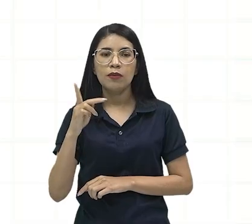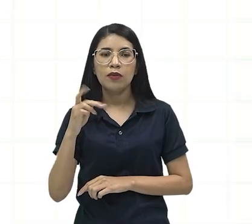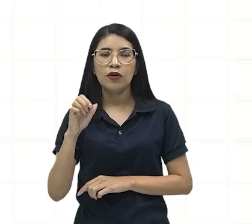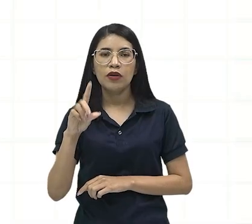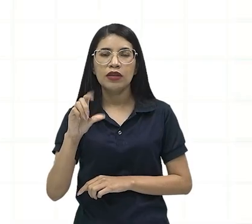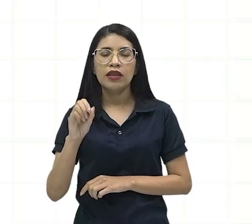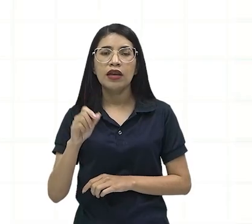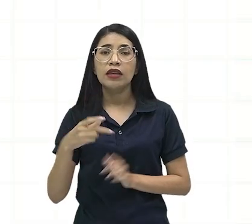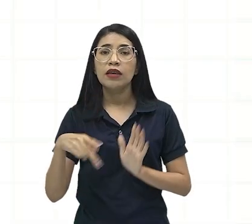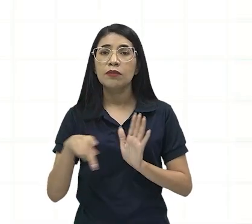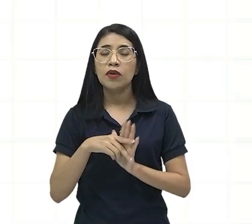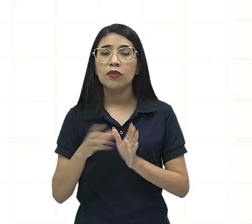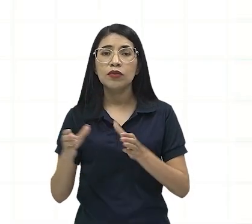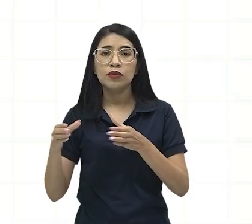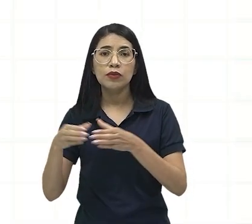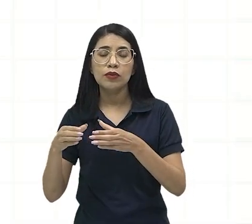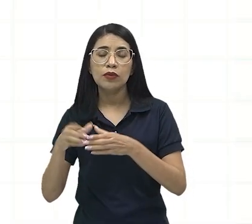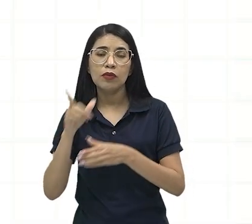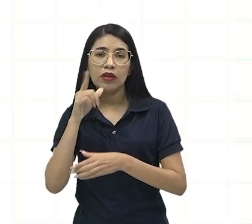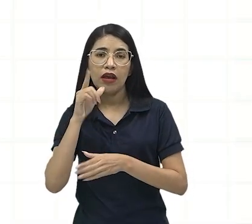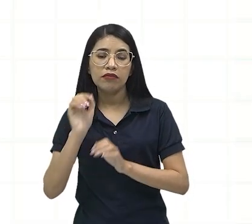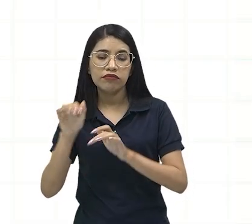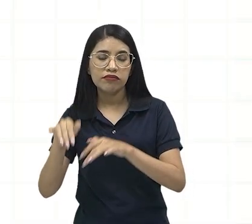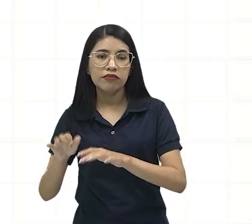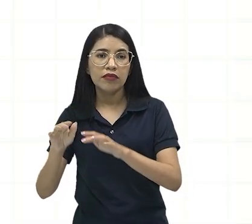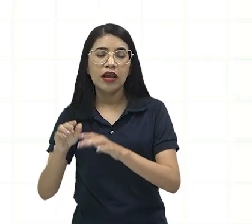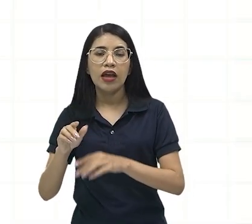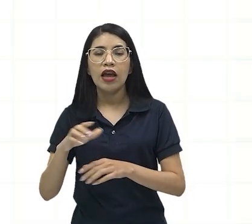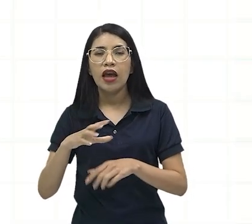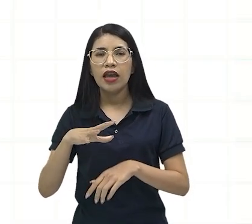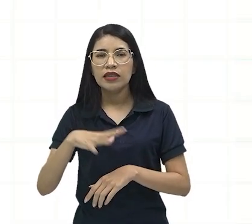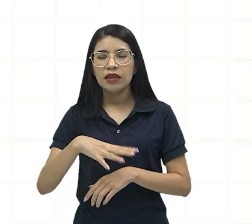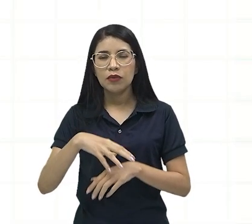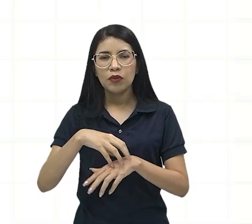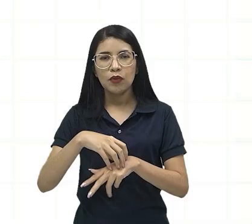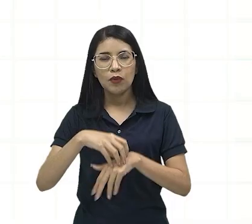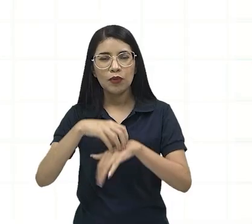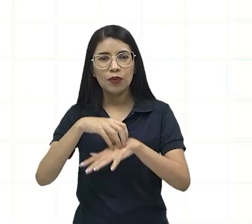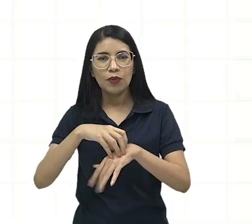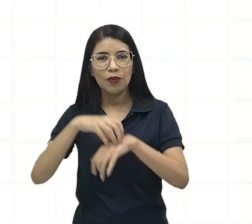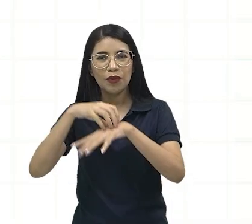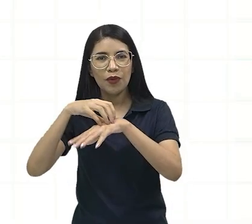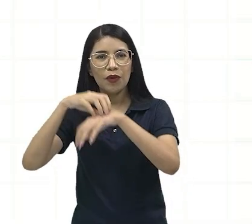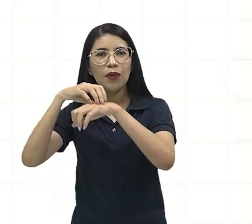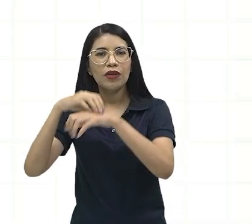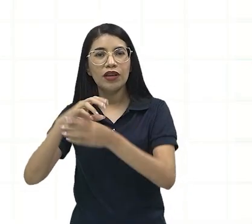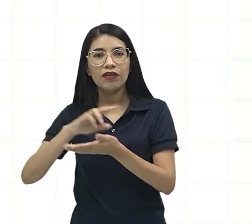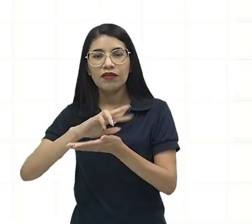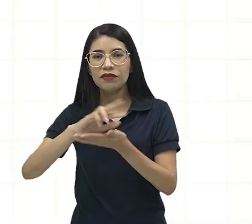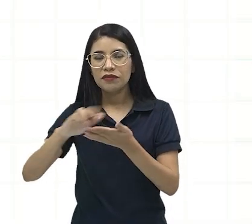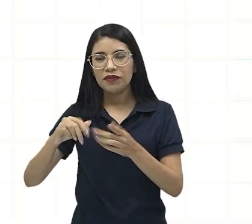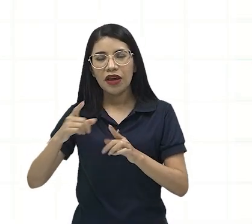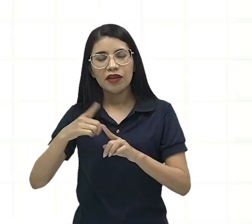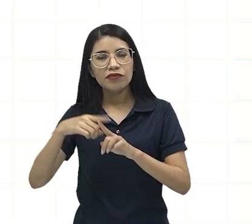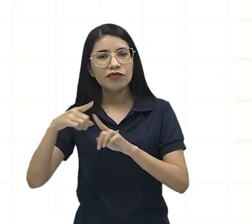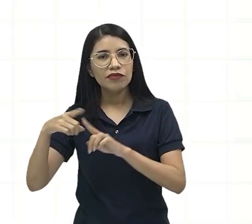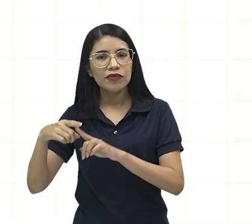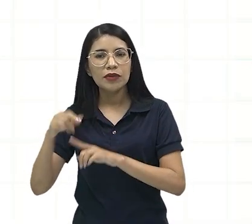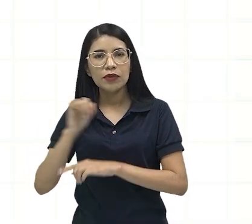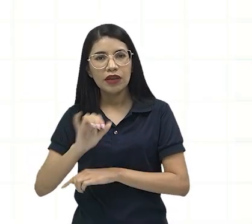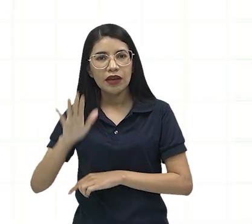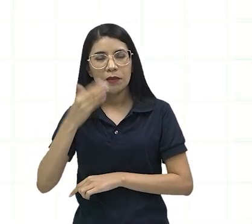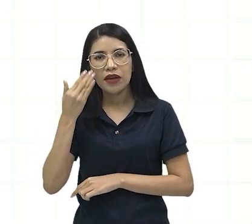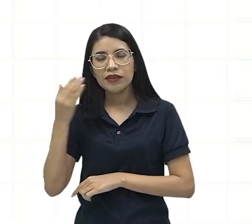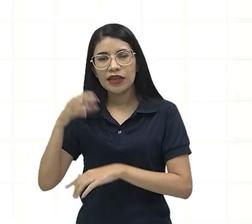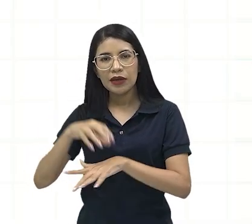outros marinhos, né? Outros animais marinhos, como lulas, polvos, náutilos, né? Como temos aqui a imagem de